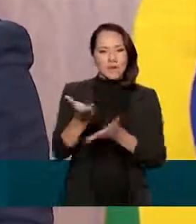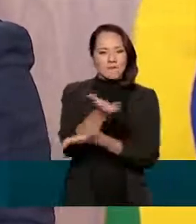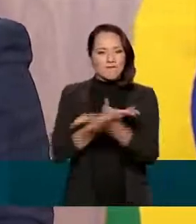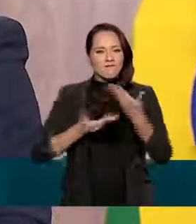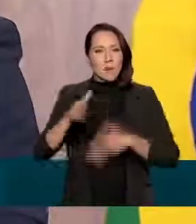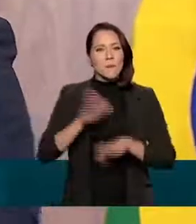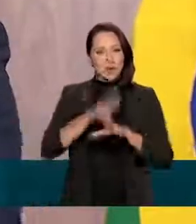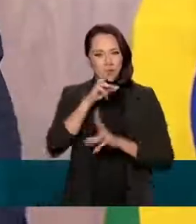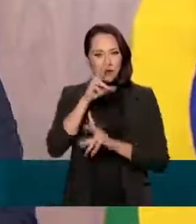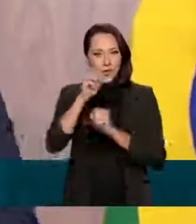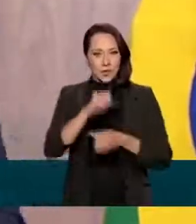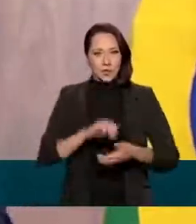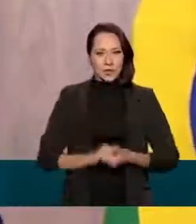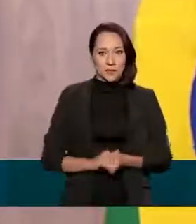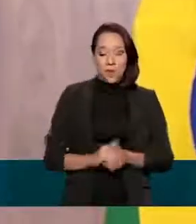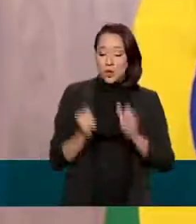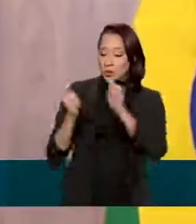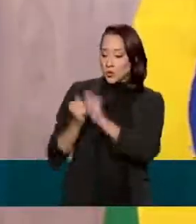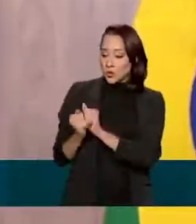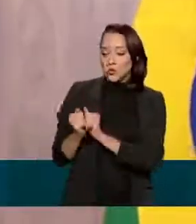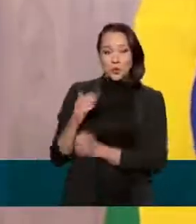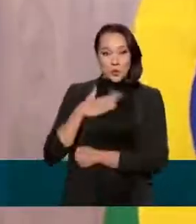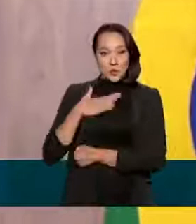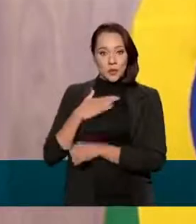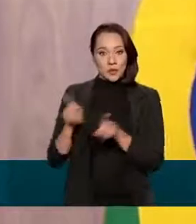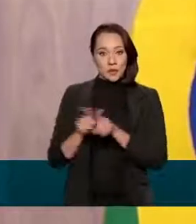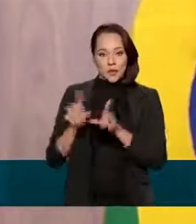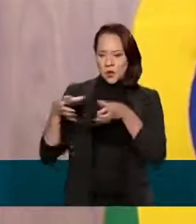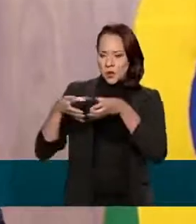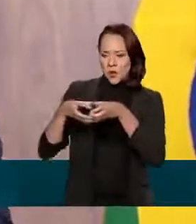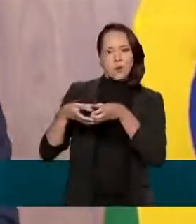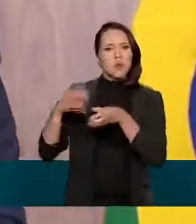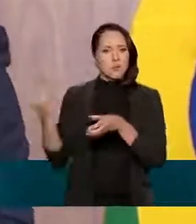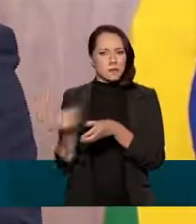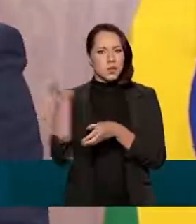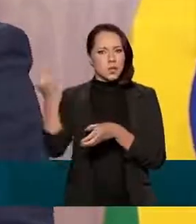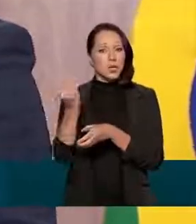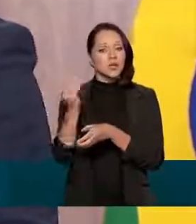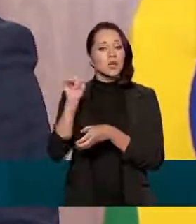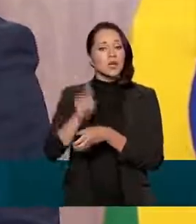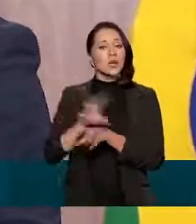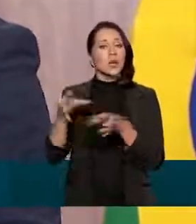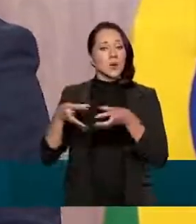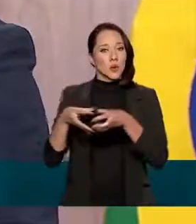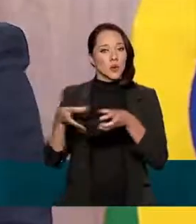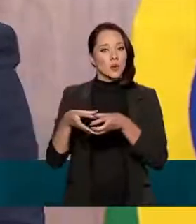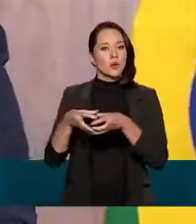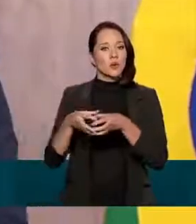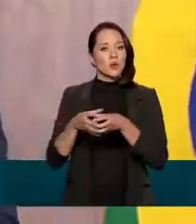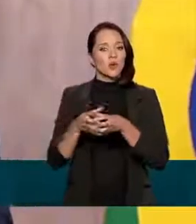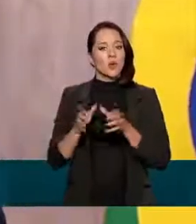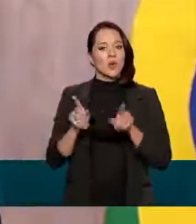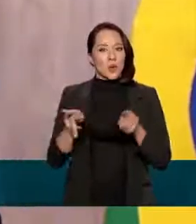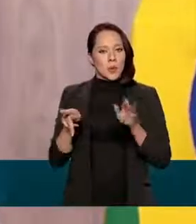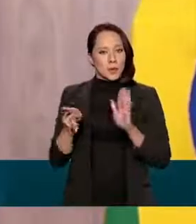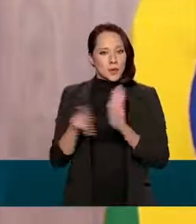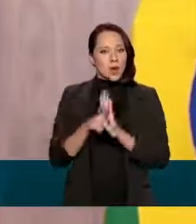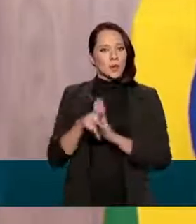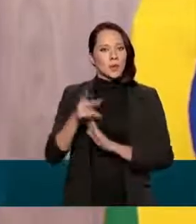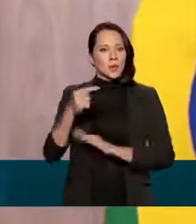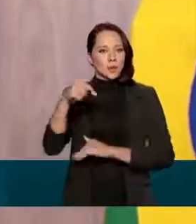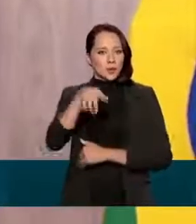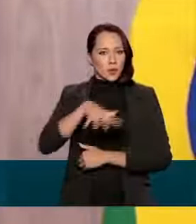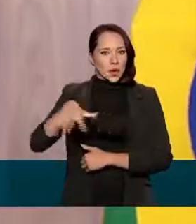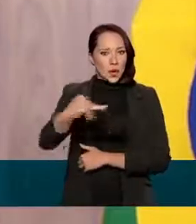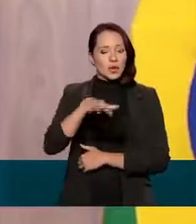no estradas nacionais me acompanha também no grupo um muro representativa os integrantes temos o gabinete e